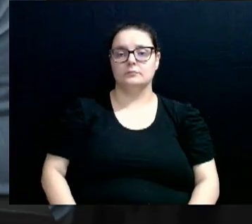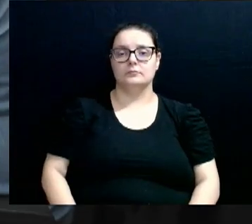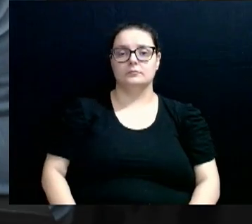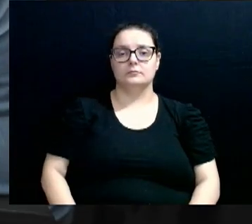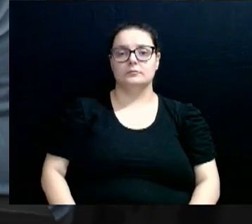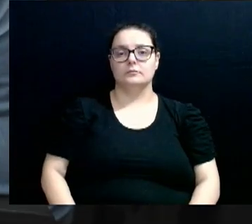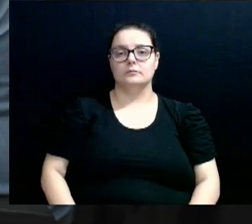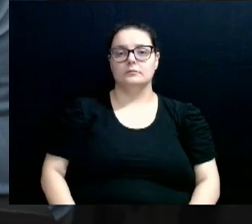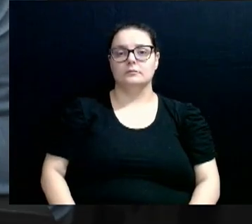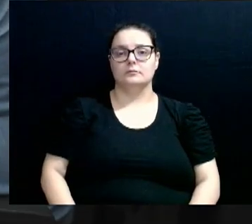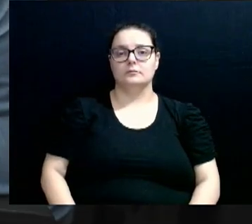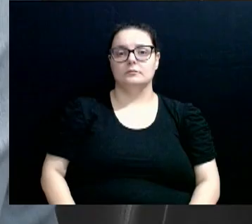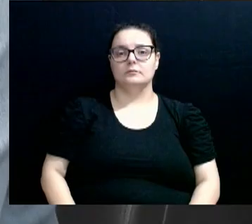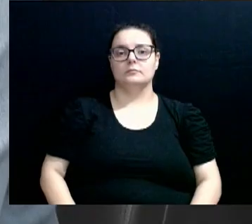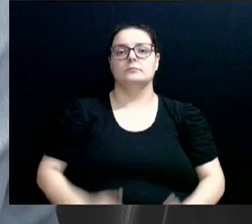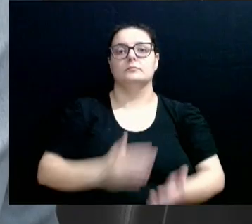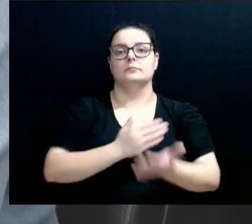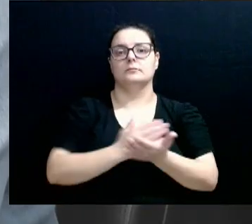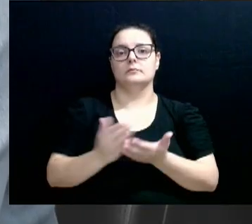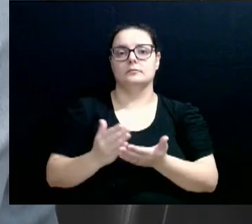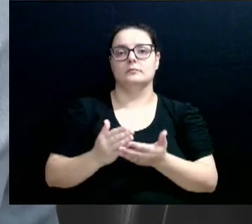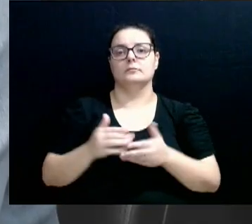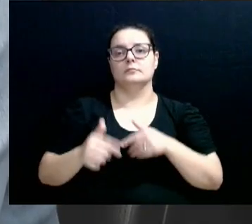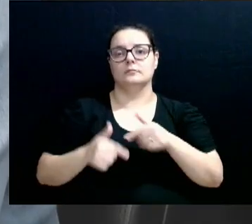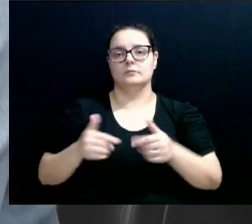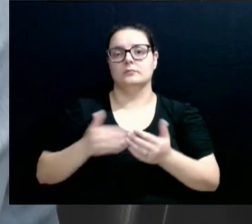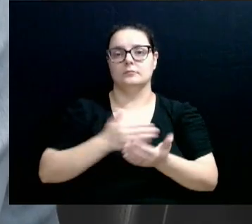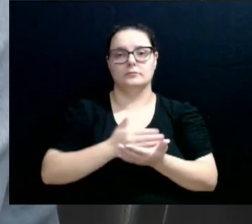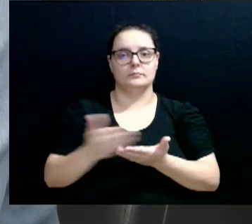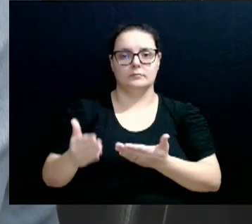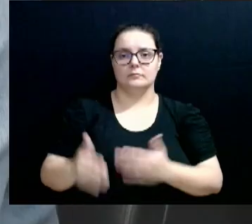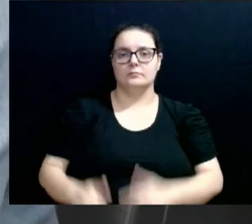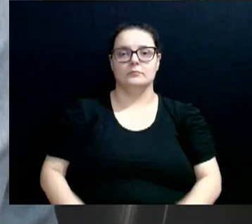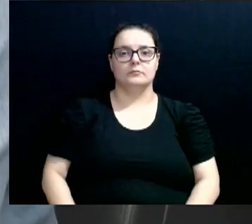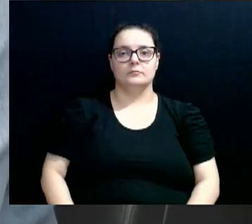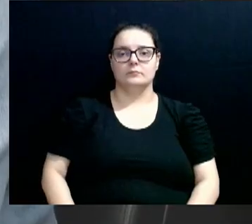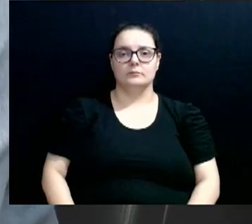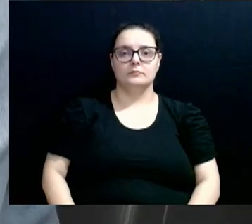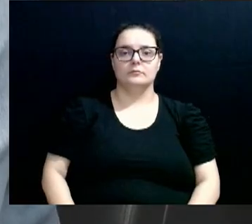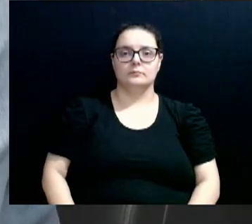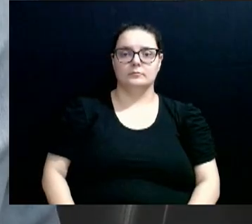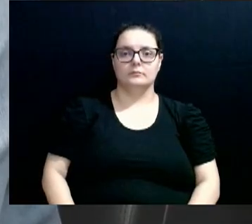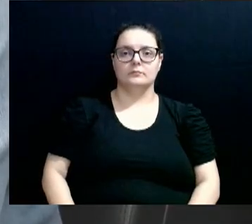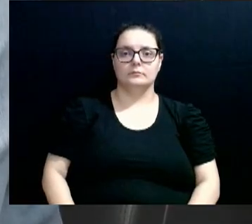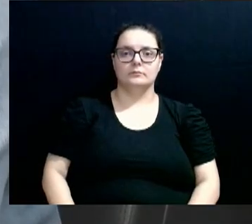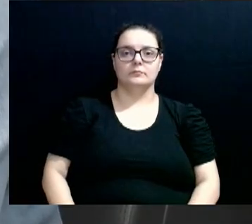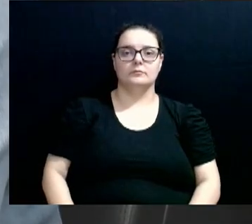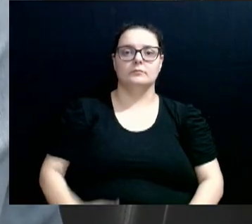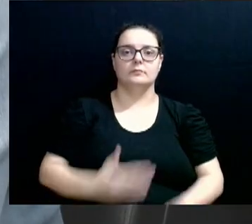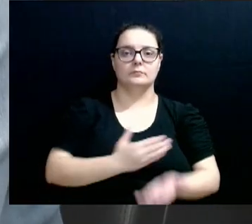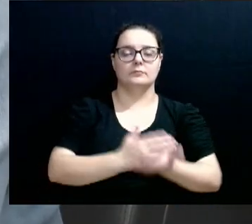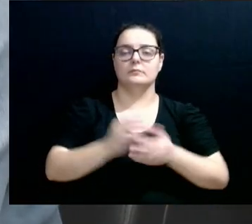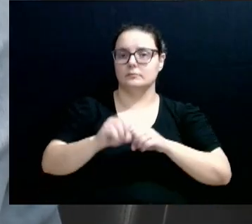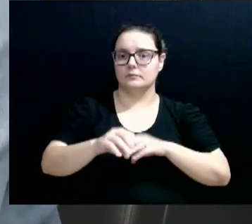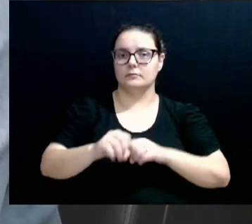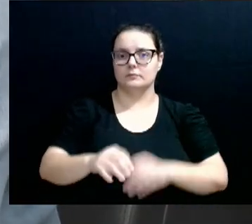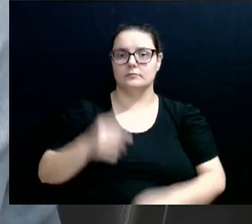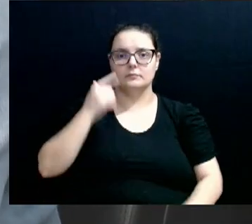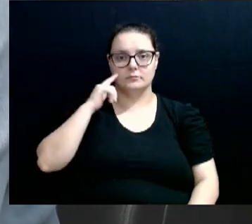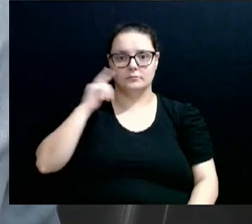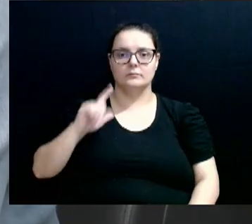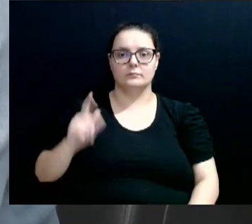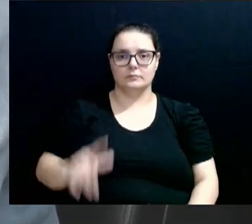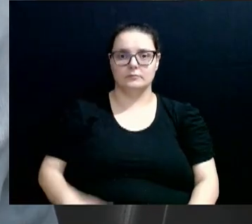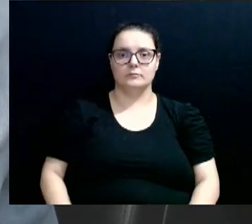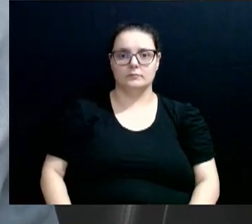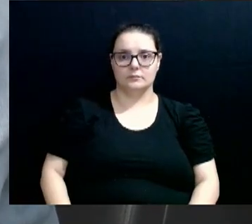trabalhar logo no início da graduação, eu já comecei a dar aula. naquela época tinha uma falta de professor grande de